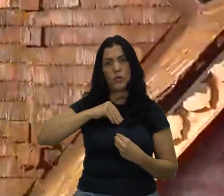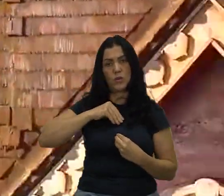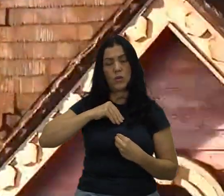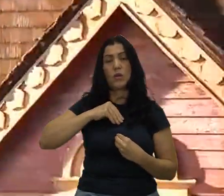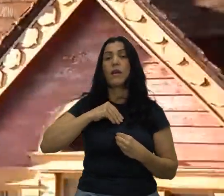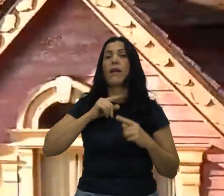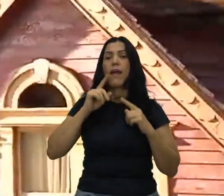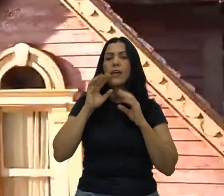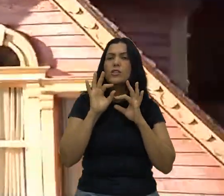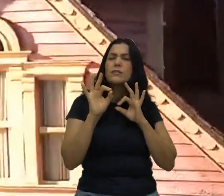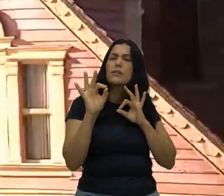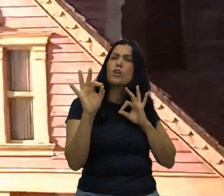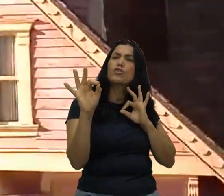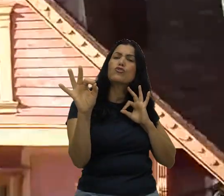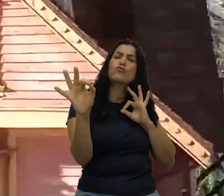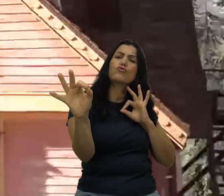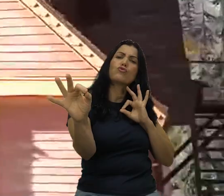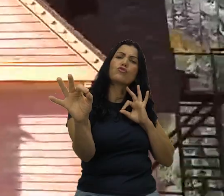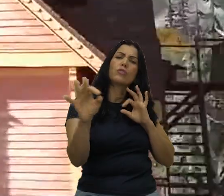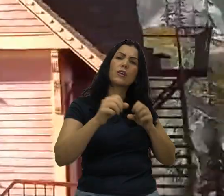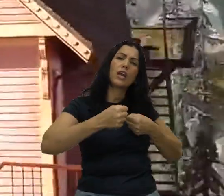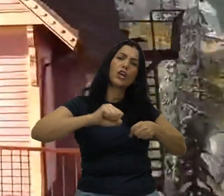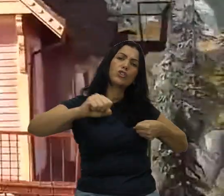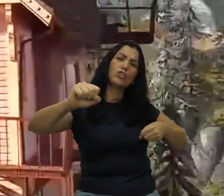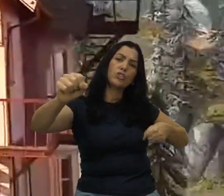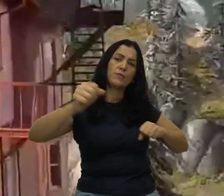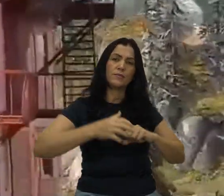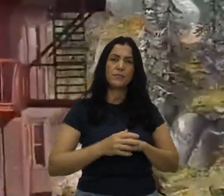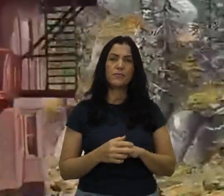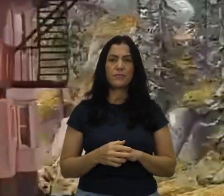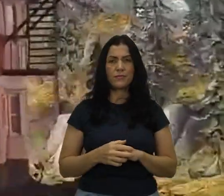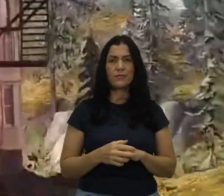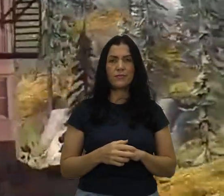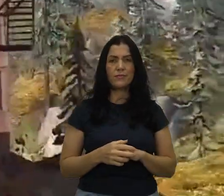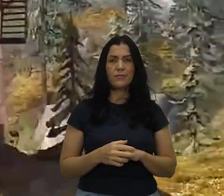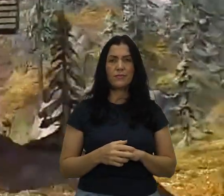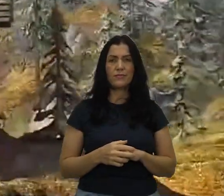É contemplativo e distante, bem amplo.